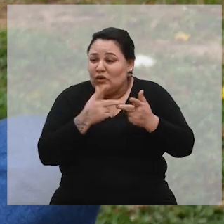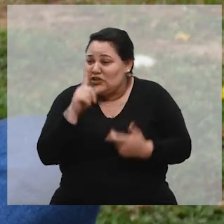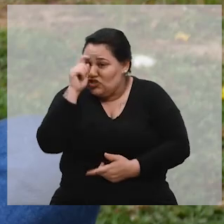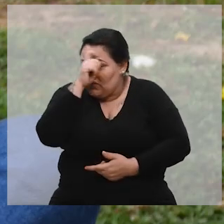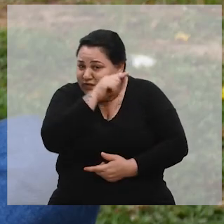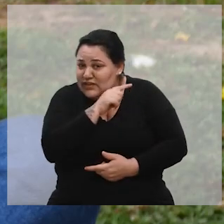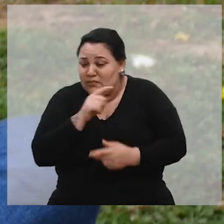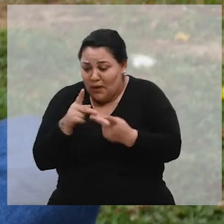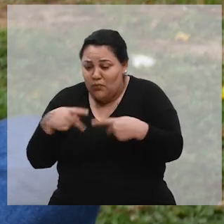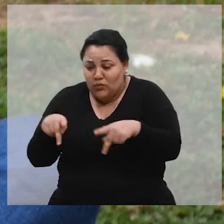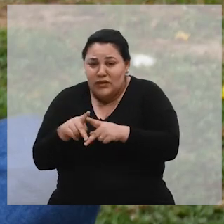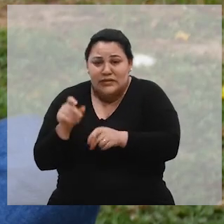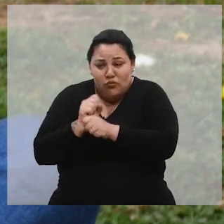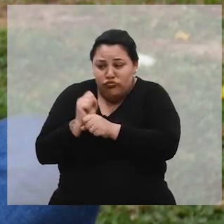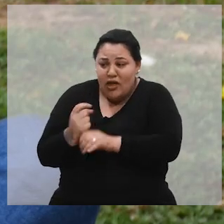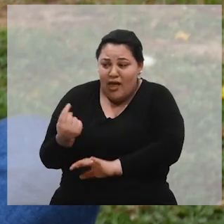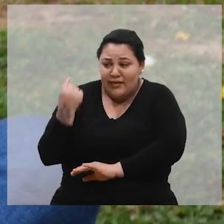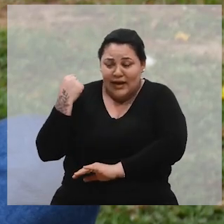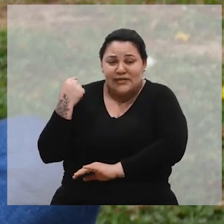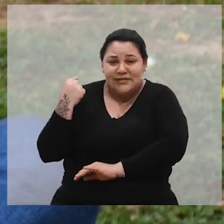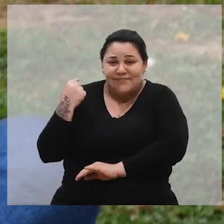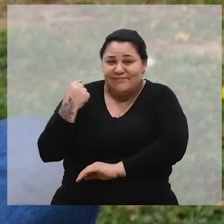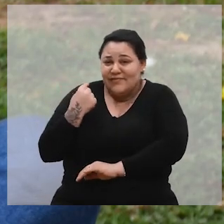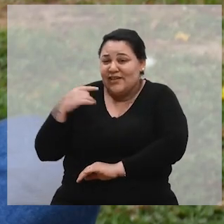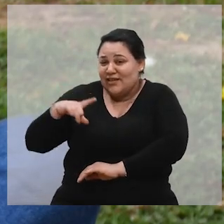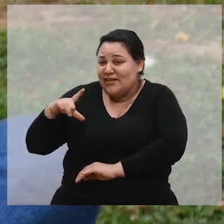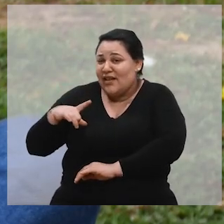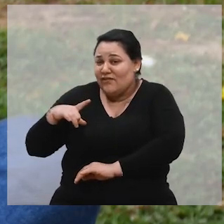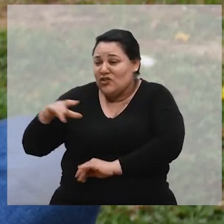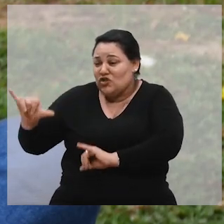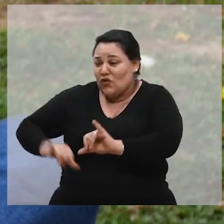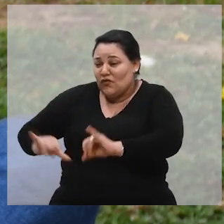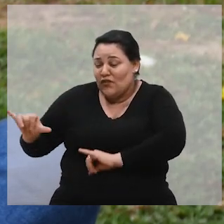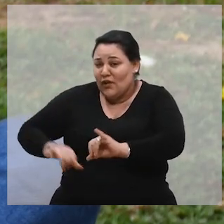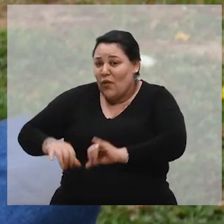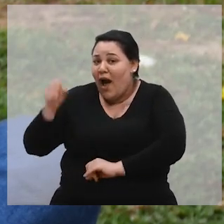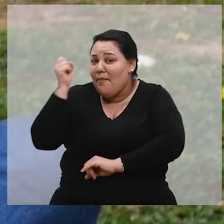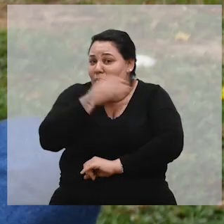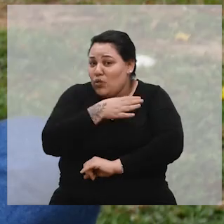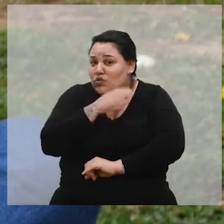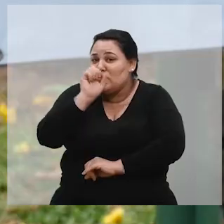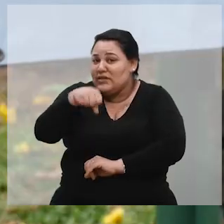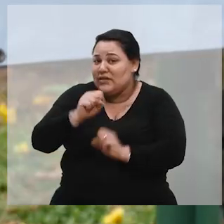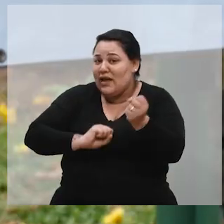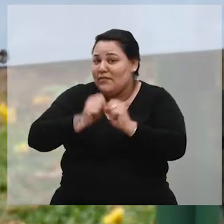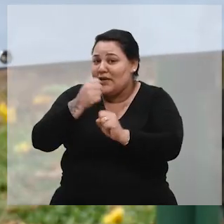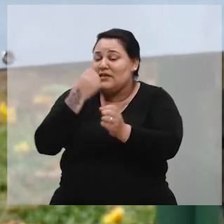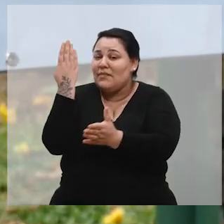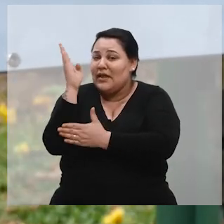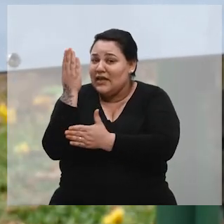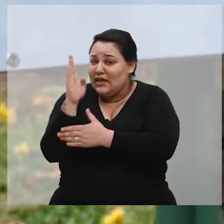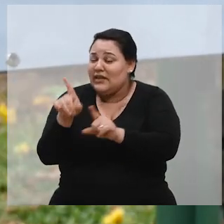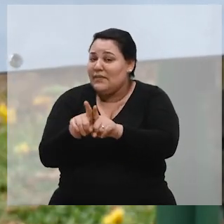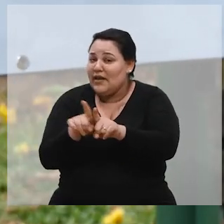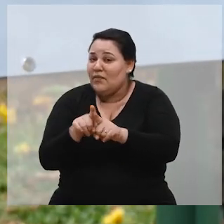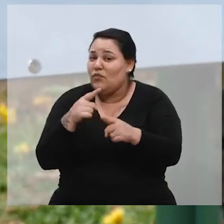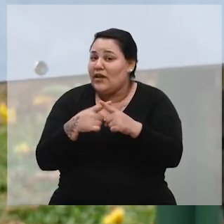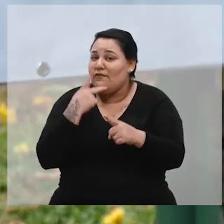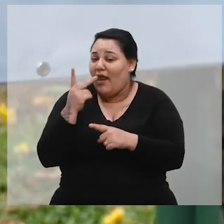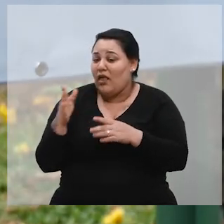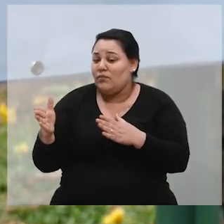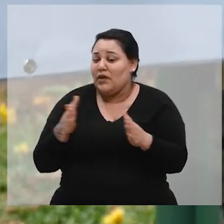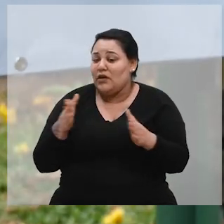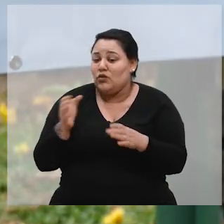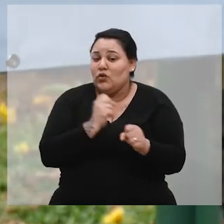difíceis para esse povo, que foi realmente explorado pelas madeireiras. Sim, ali trata um período dos